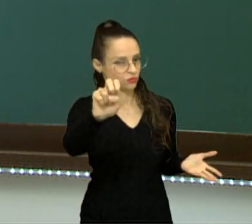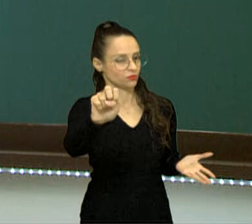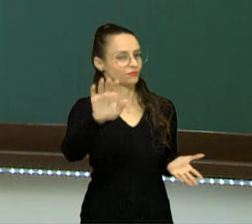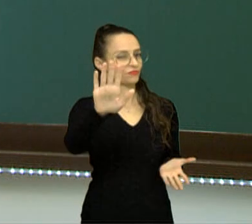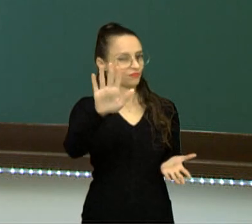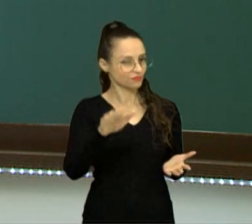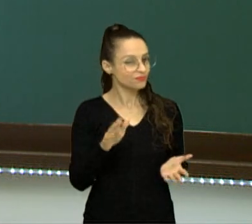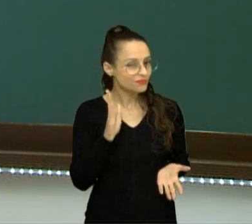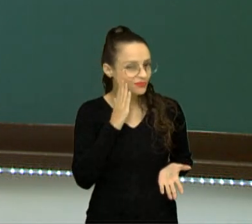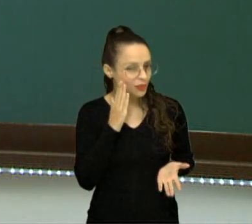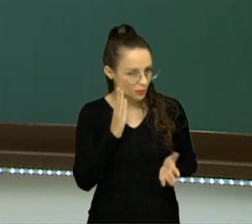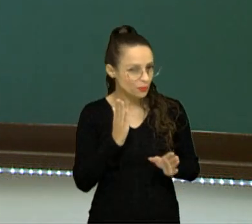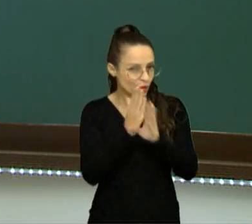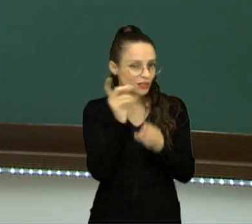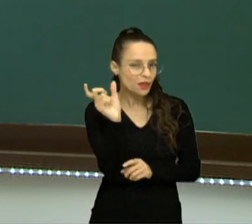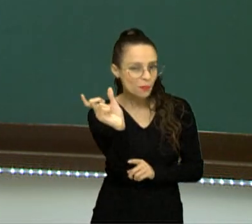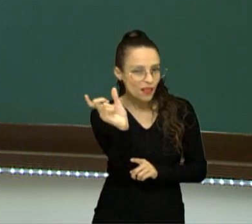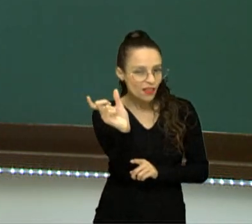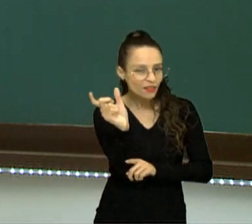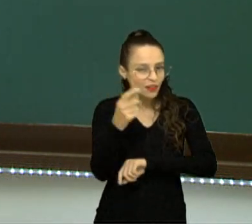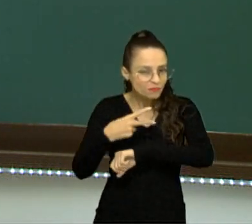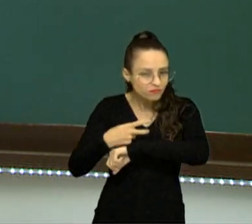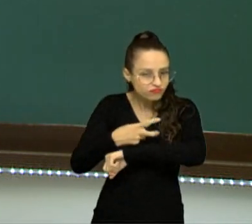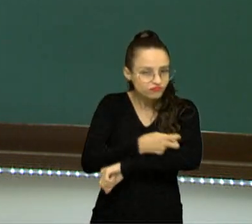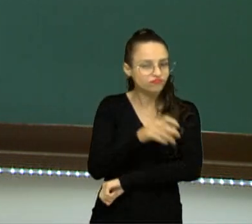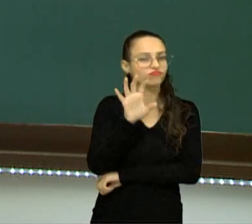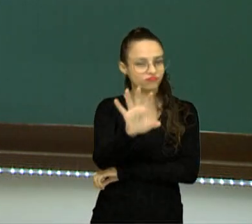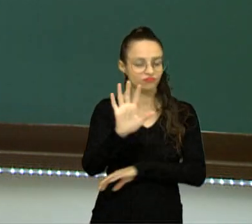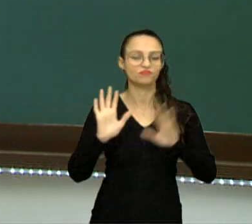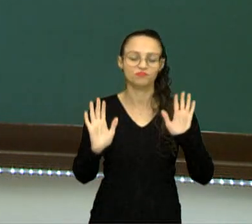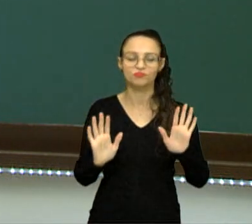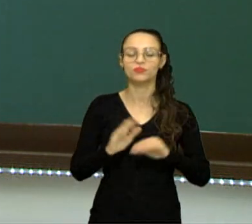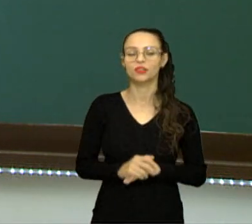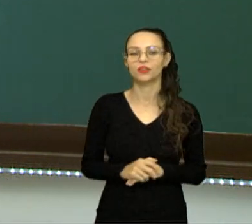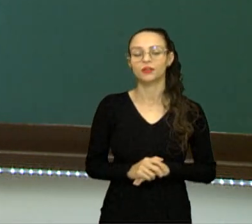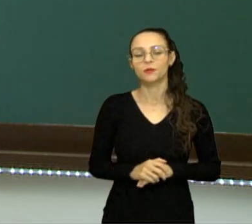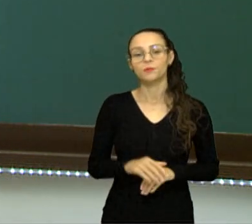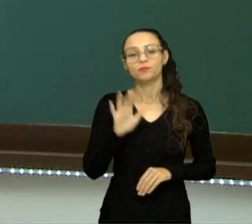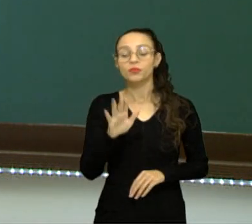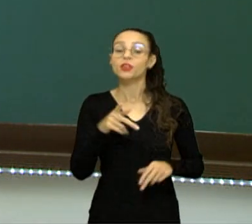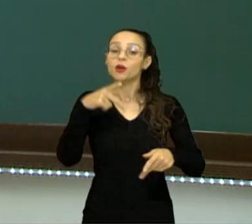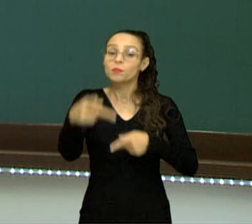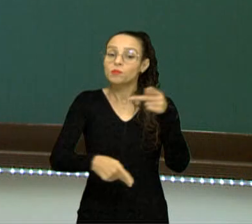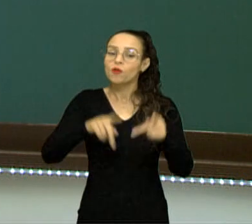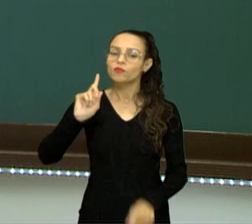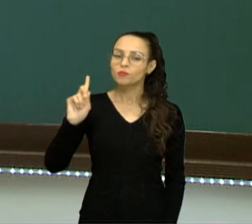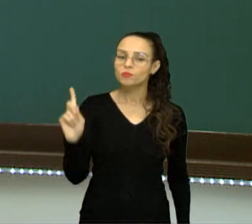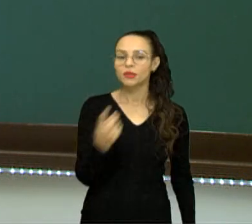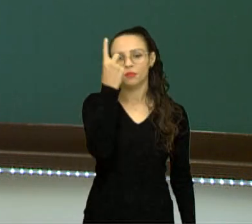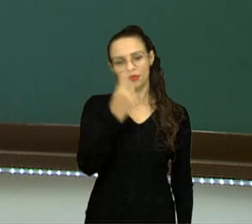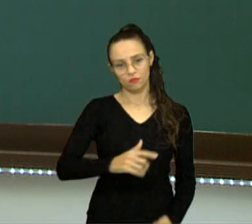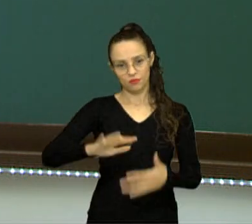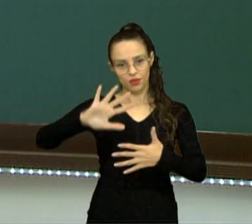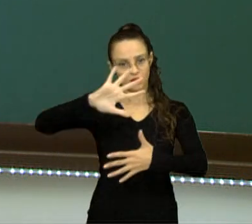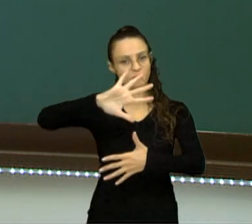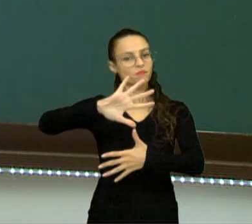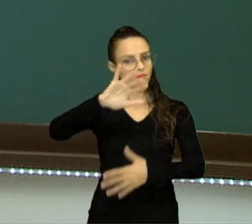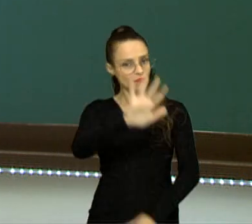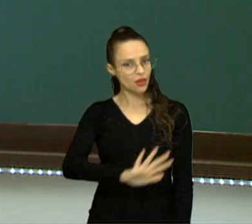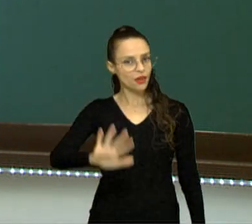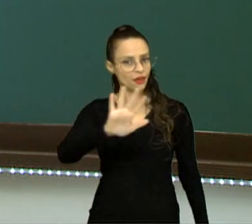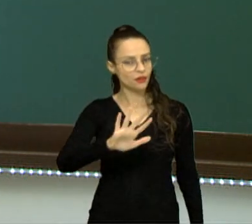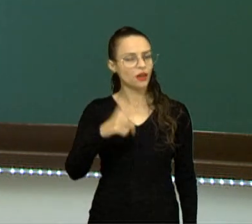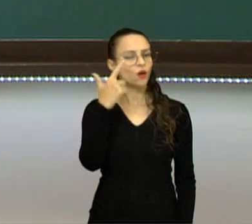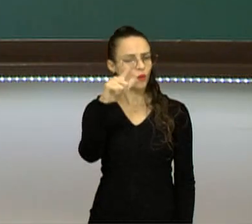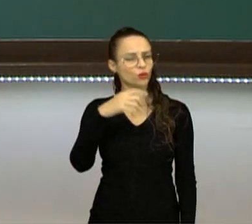índio. Sabia que era daí? Tem nada a ver, né? Nós podemos usar nativos, povos originários da América, tem outros termos mais